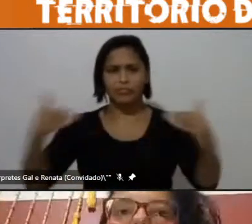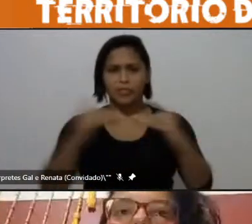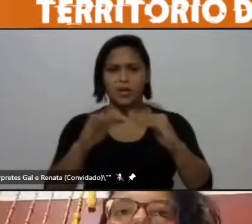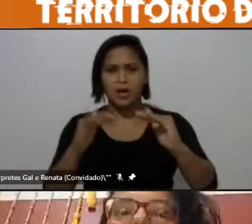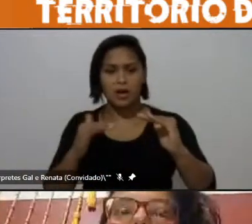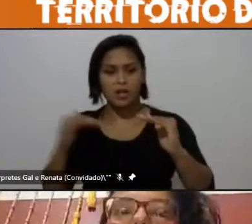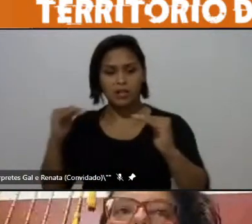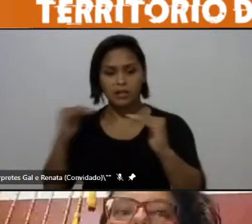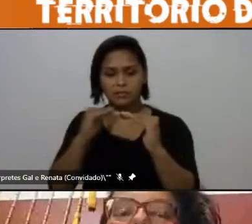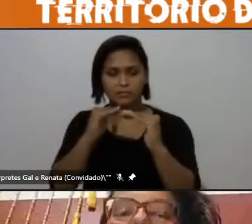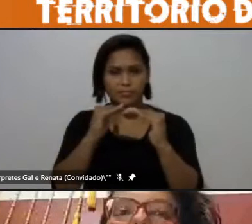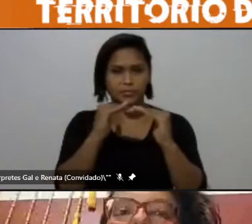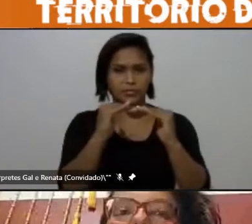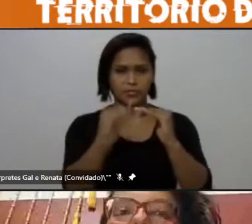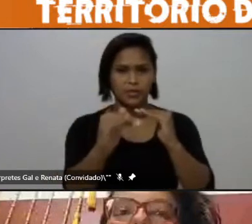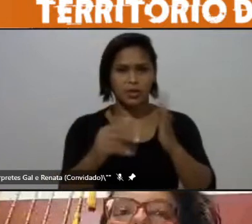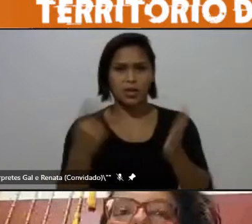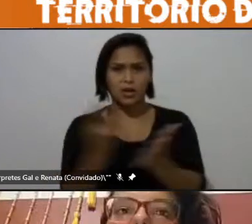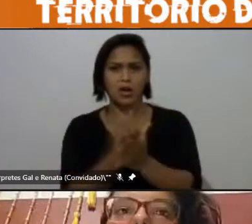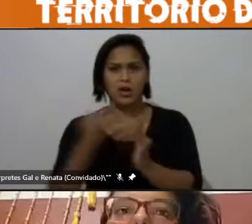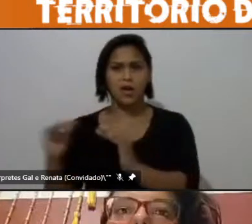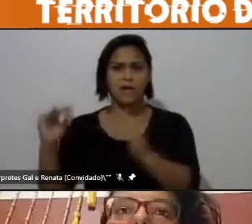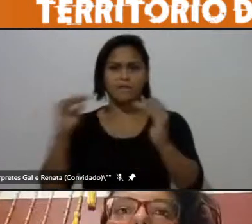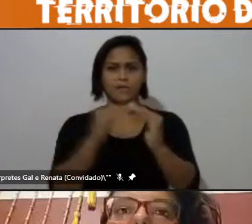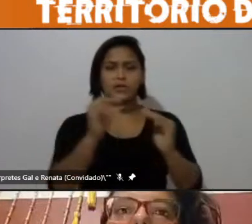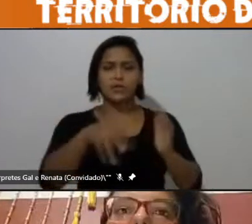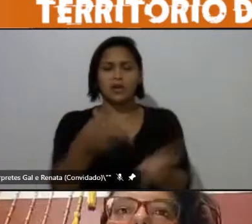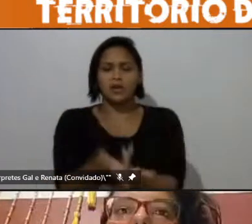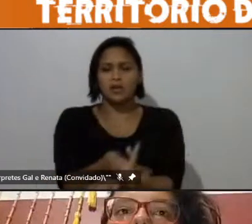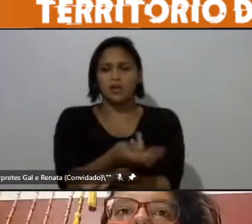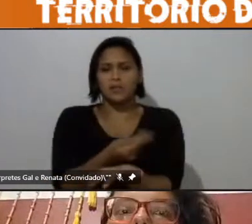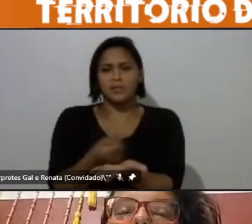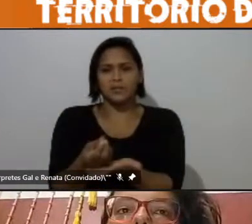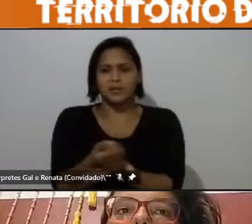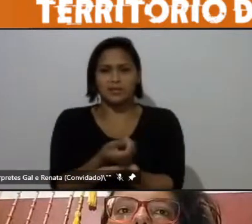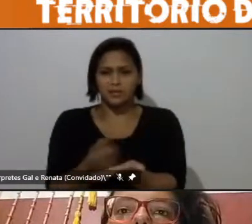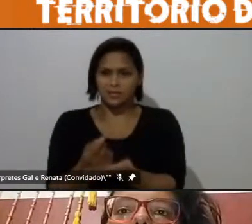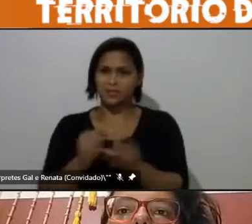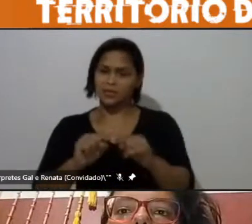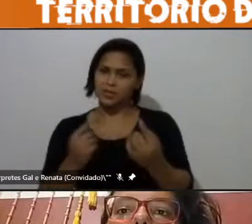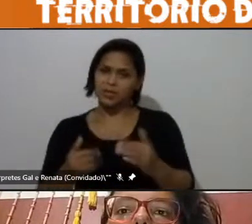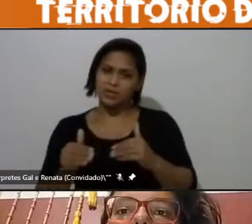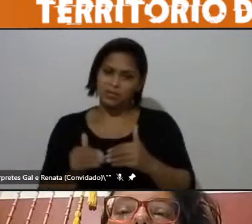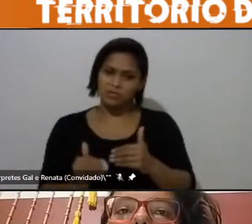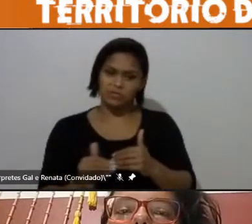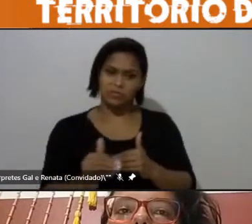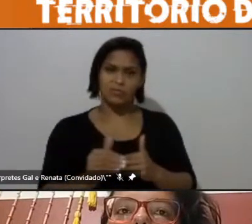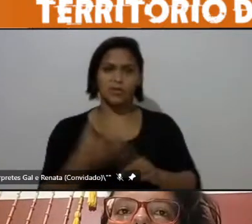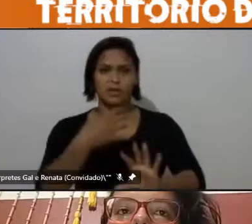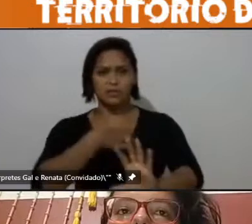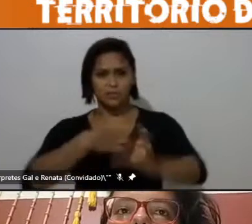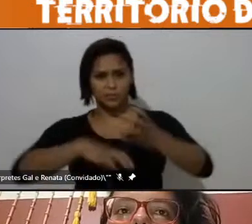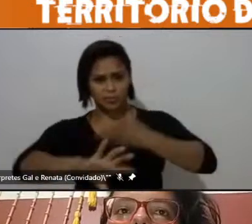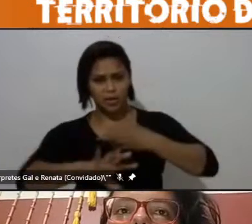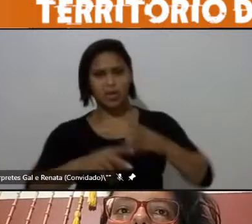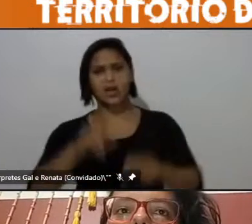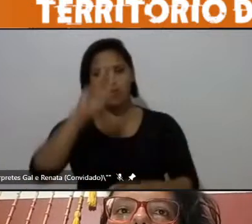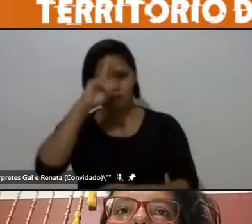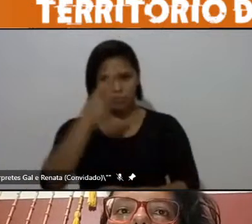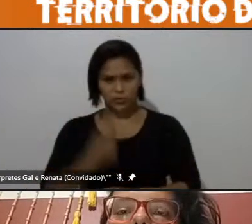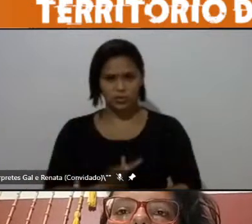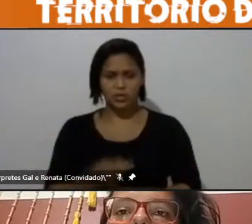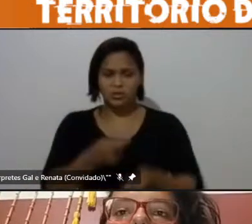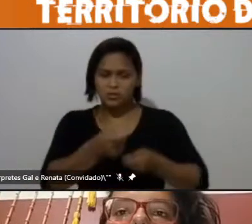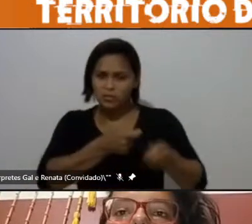perspectiva de existência vinculada ao capitalismo, né? Então, no processo da prosperidade, do individualismo,